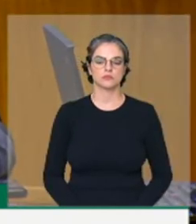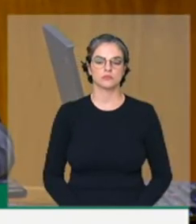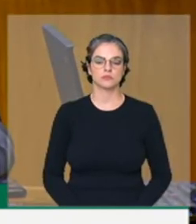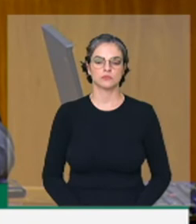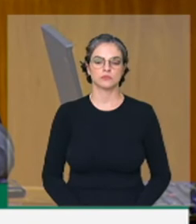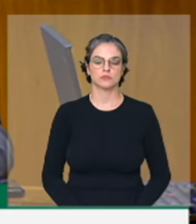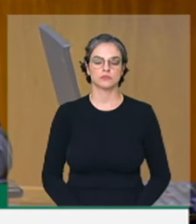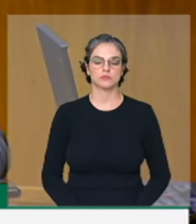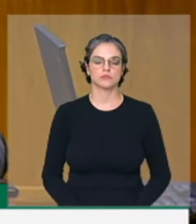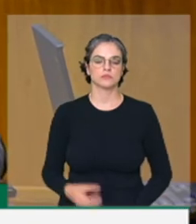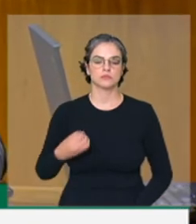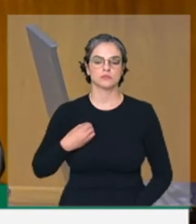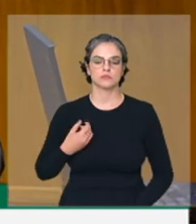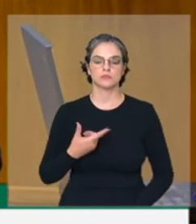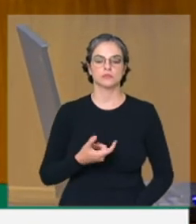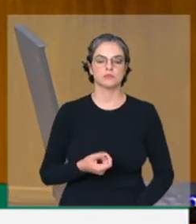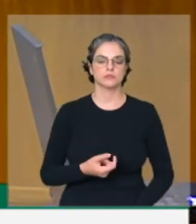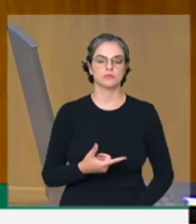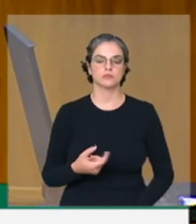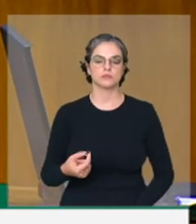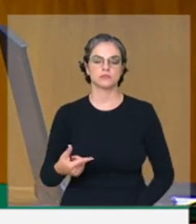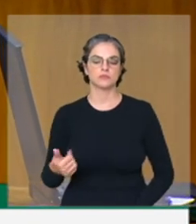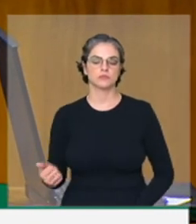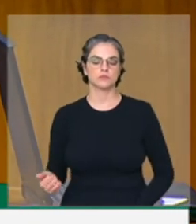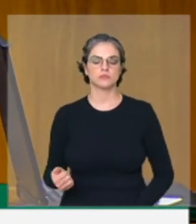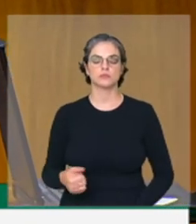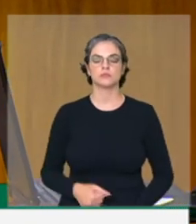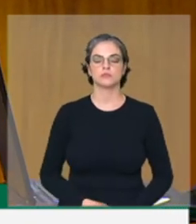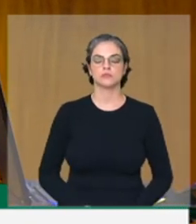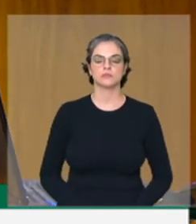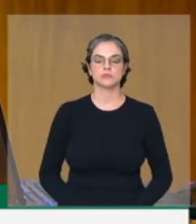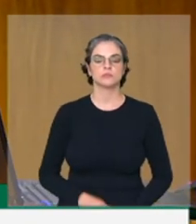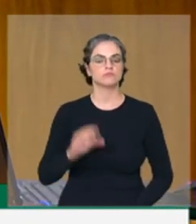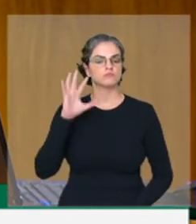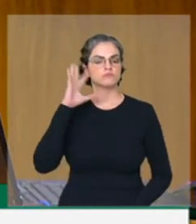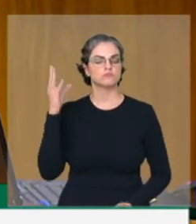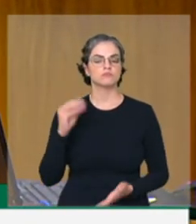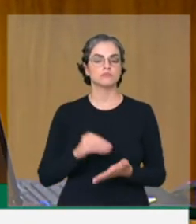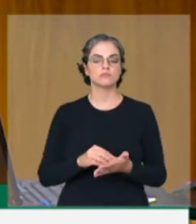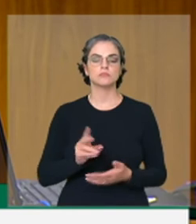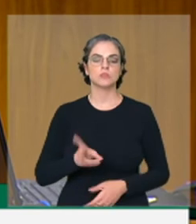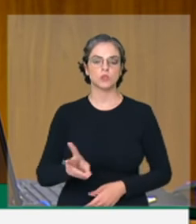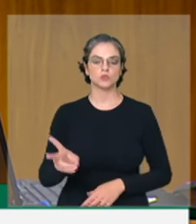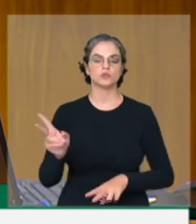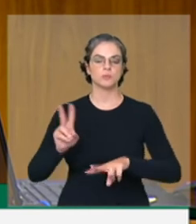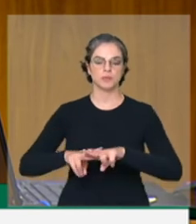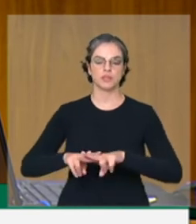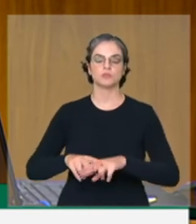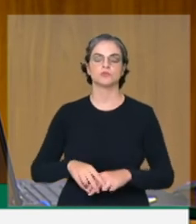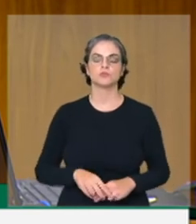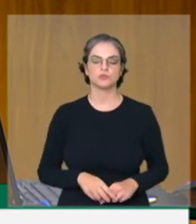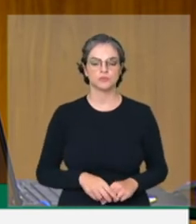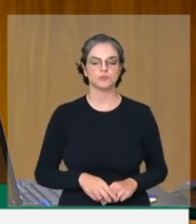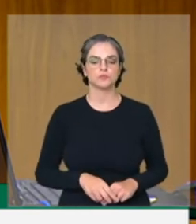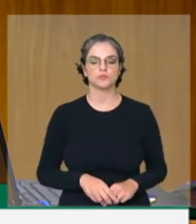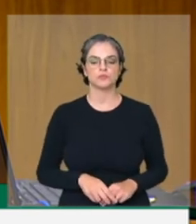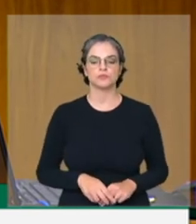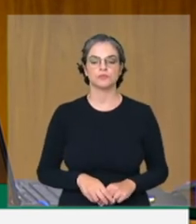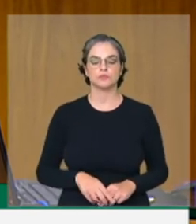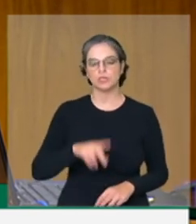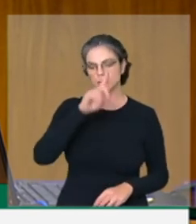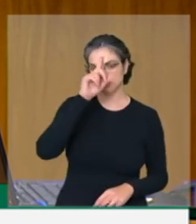Resolução número 20/2021. Preserva os efeitos da prisão em flagrante determinada contra o deputado